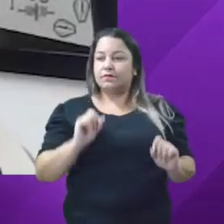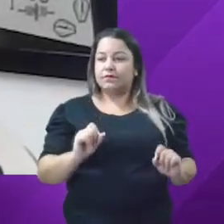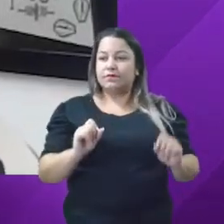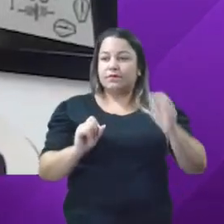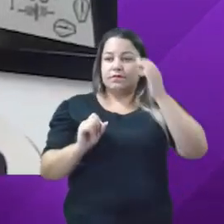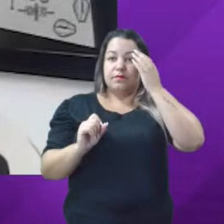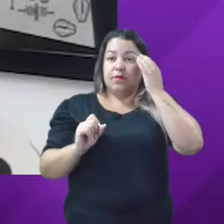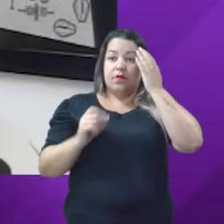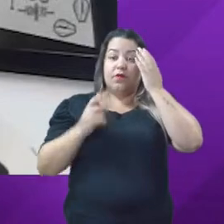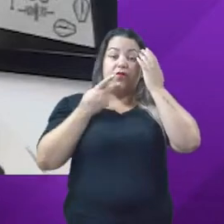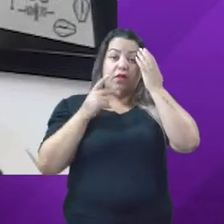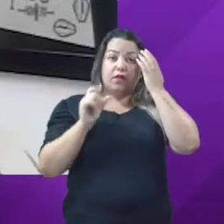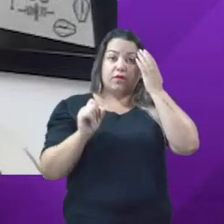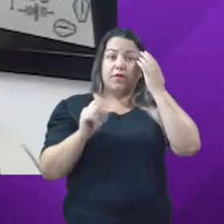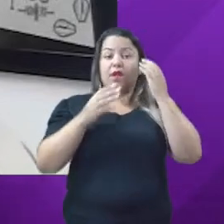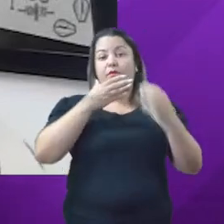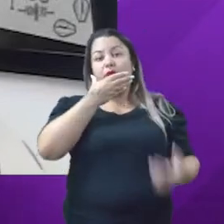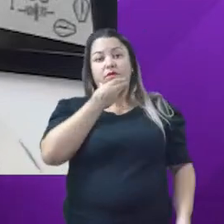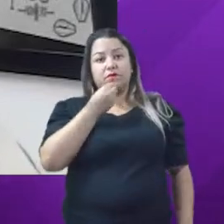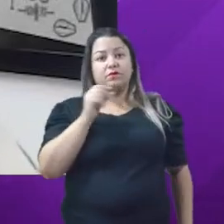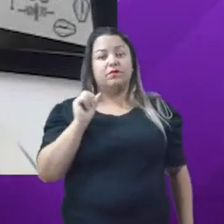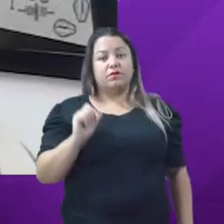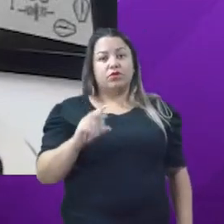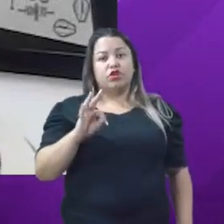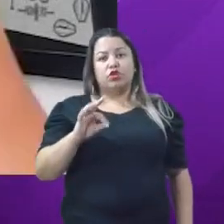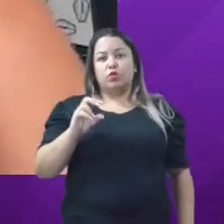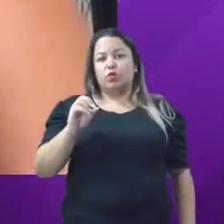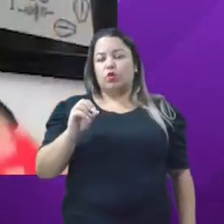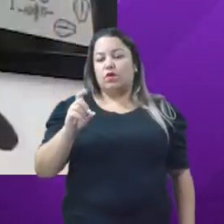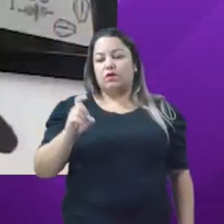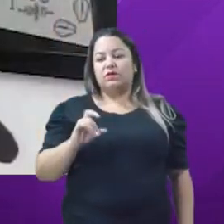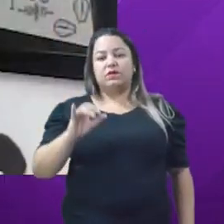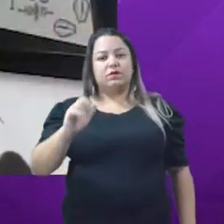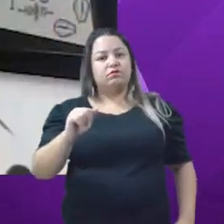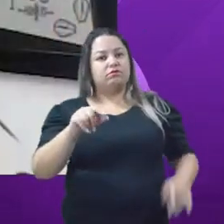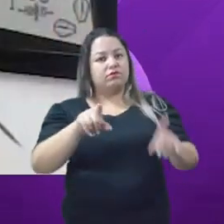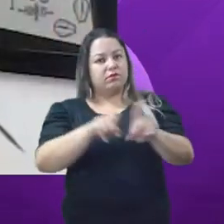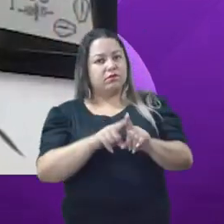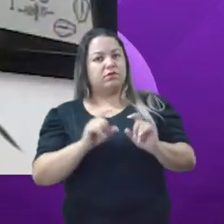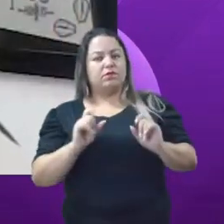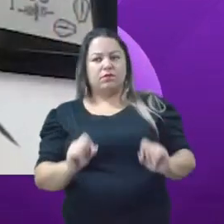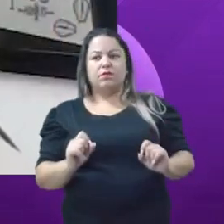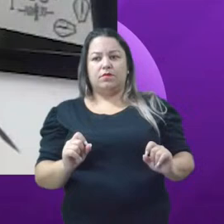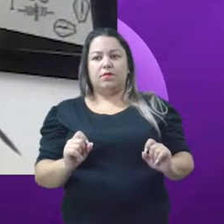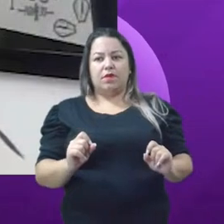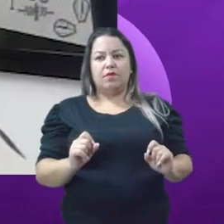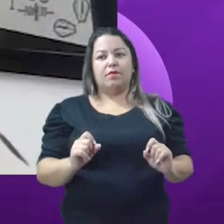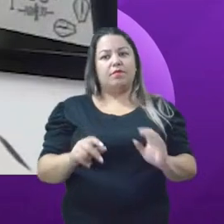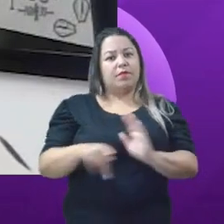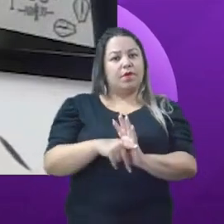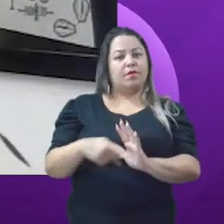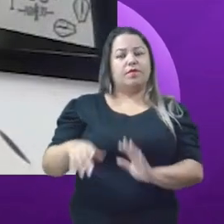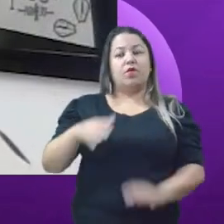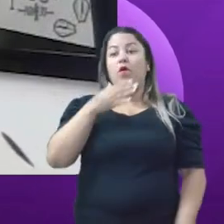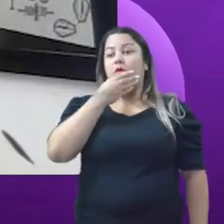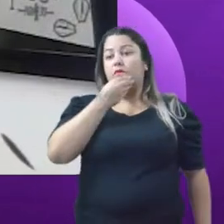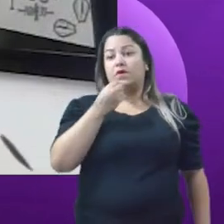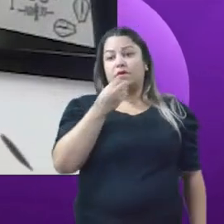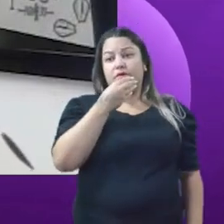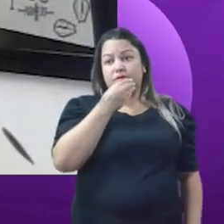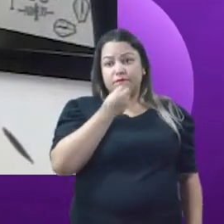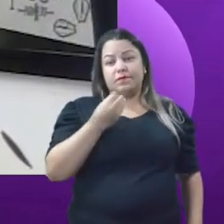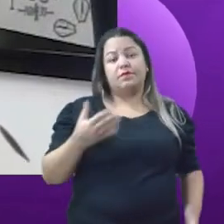como eu disse, que a masculinidade tóxica ela é nociva também para os homens. Então, a gente tem que pensar